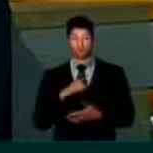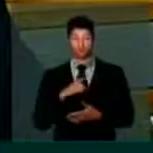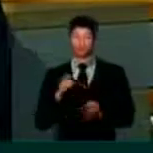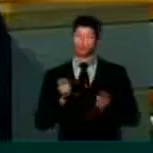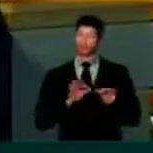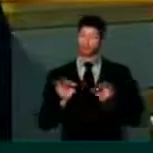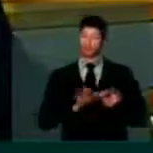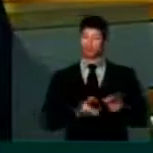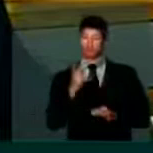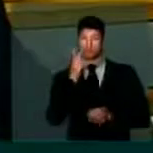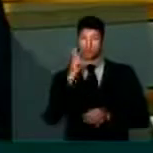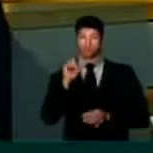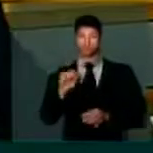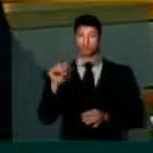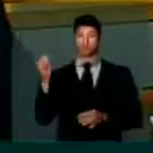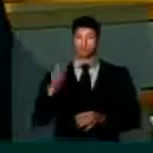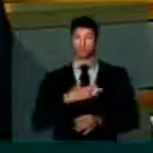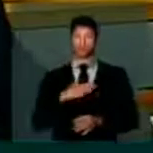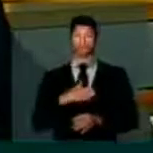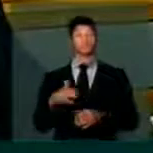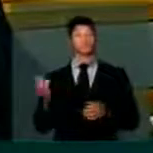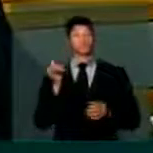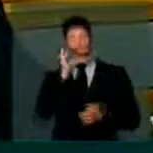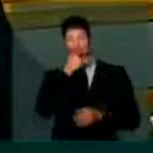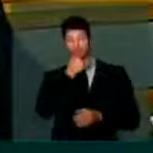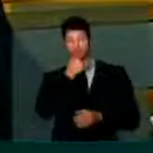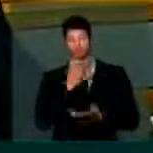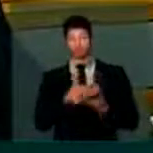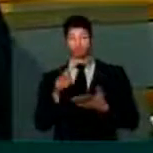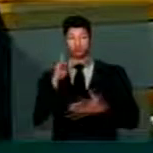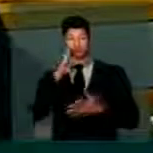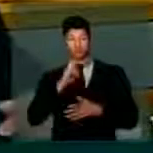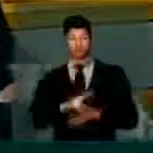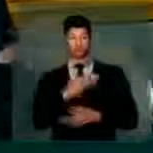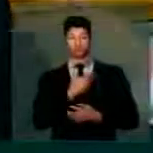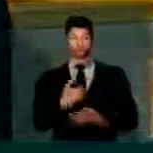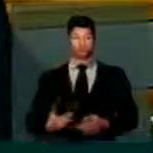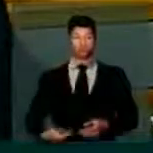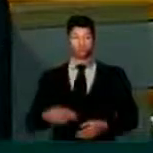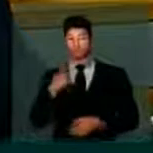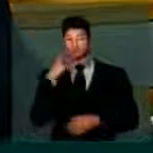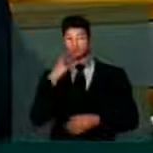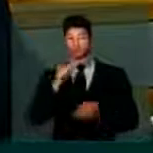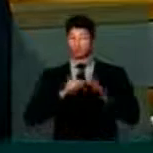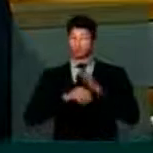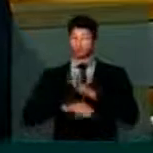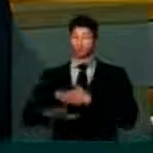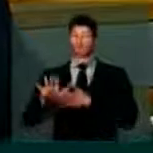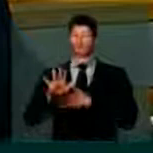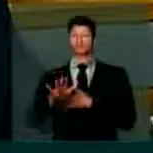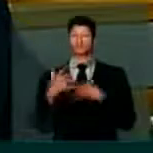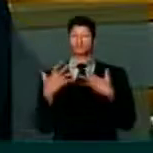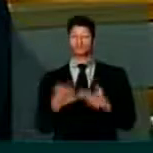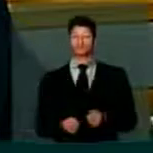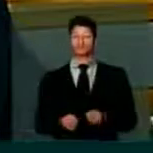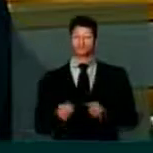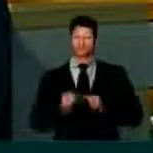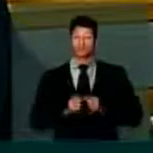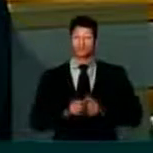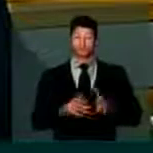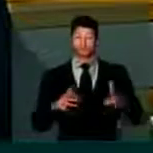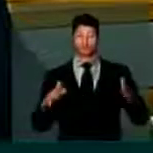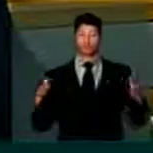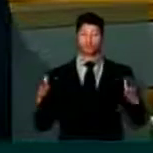um instrumento para que isso viesse. Infelizmente, a gente tem assistido o governo falar mais dos vazamentos, quer dizer, vamos